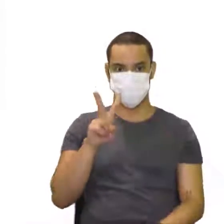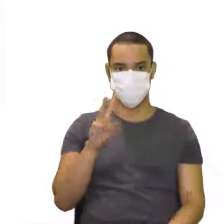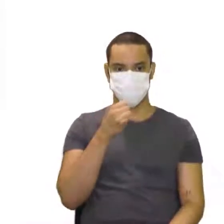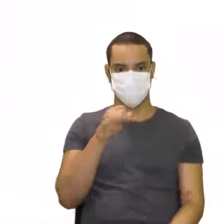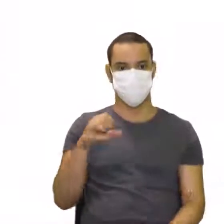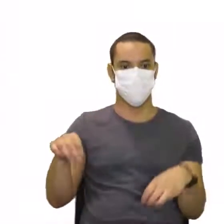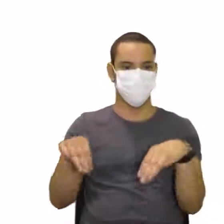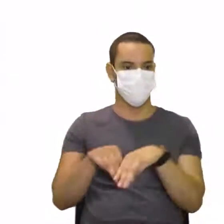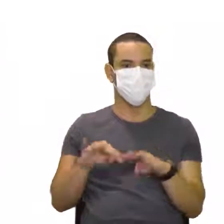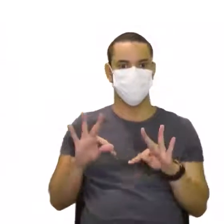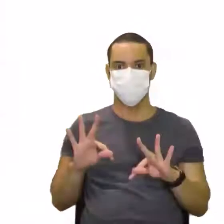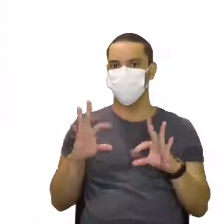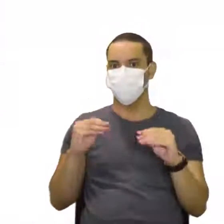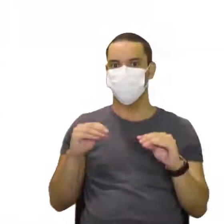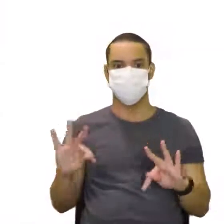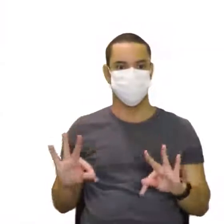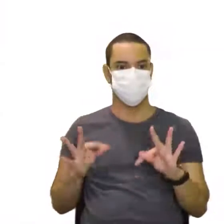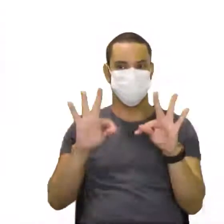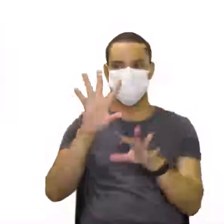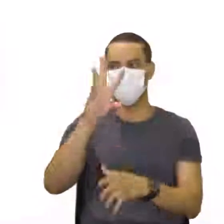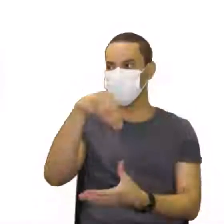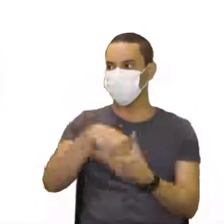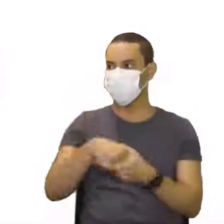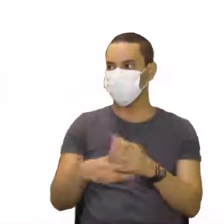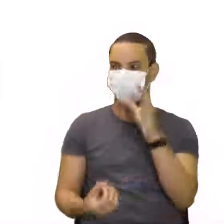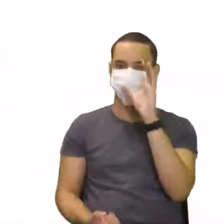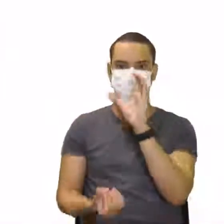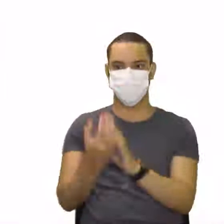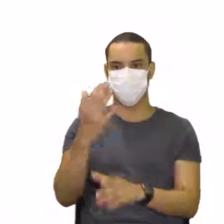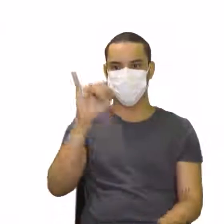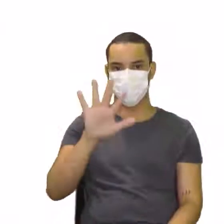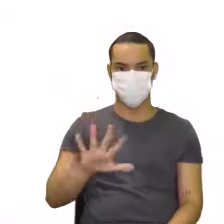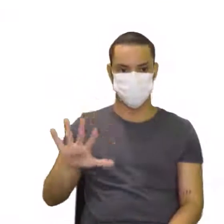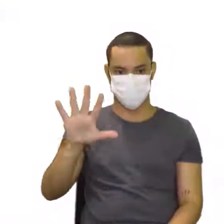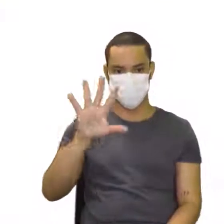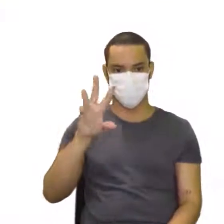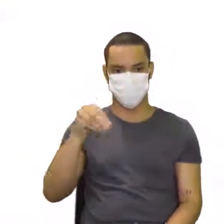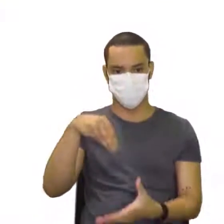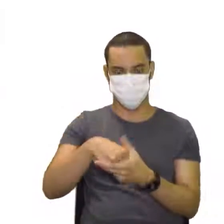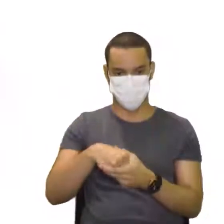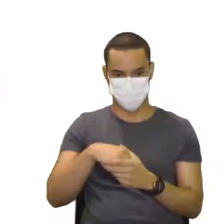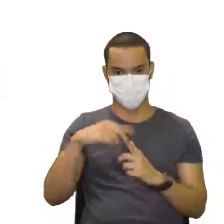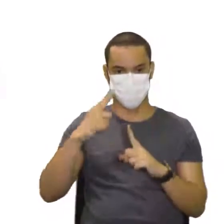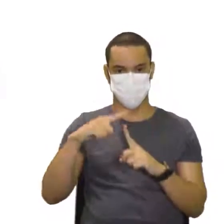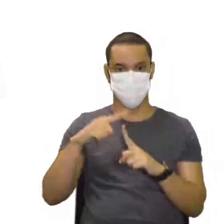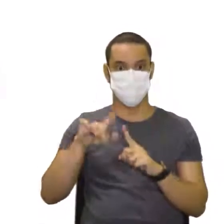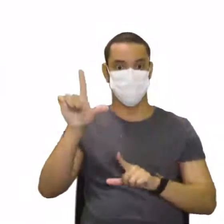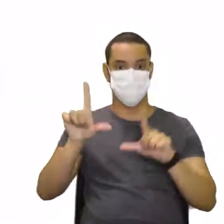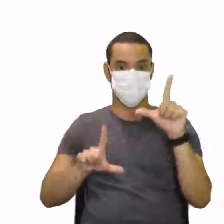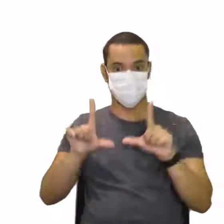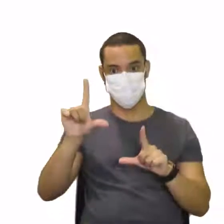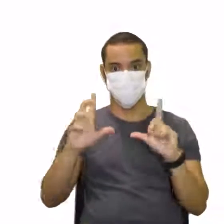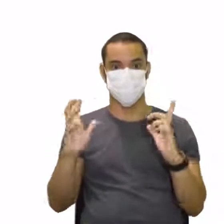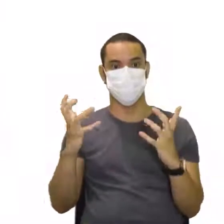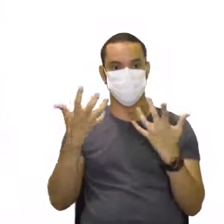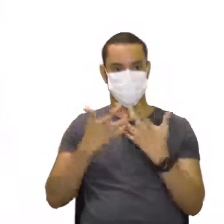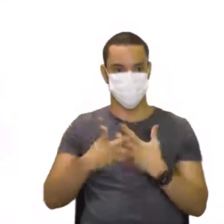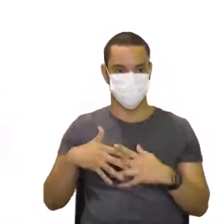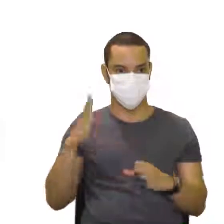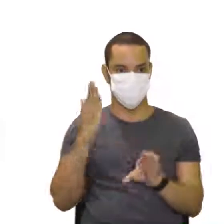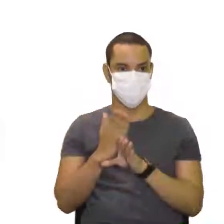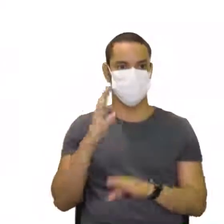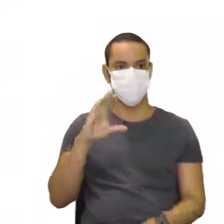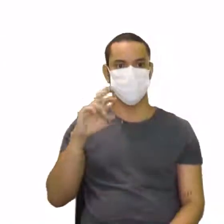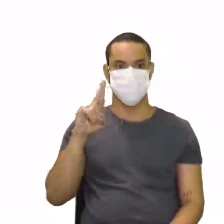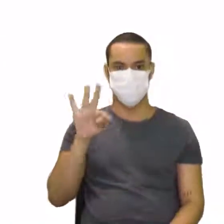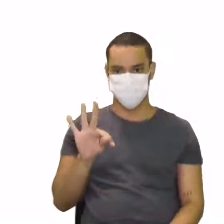nessa tecnologia de como era formada, né, pessoal, a imagem na tela desse tipo de televisão que funcionava através desses tubos